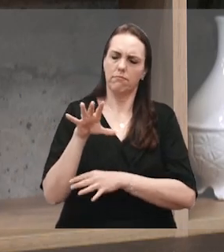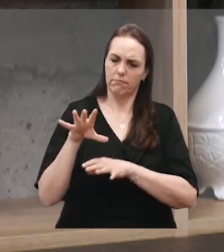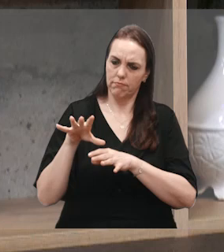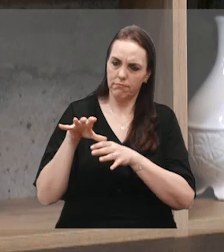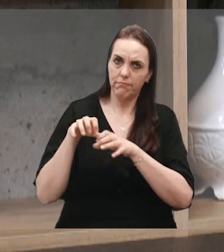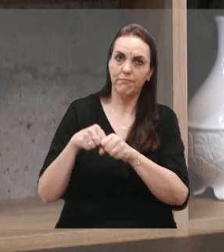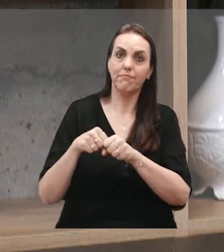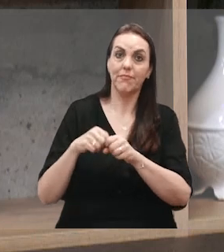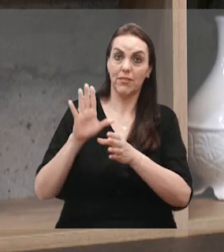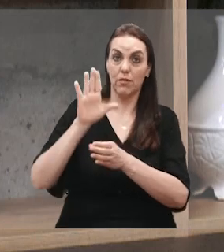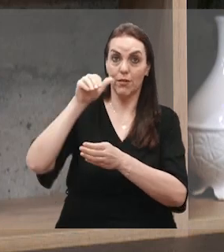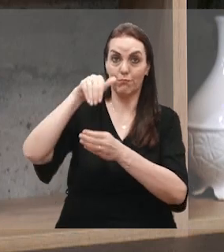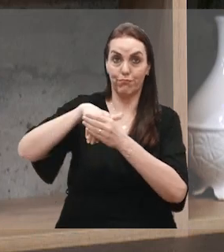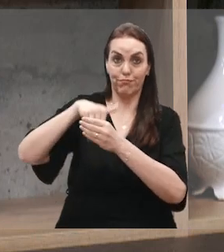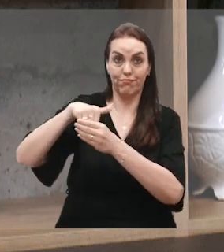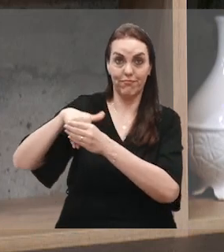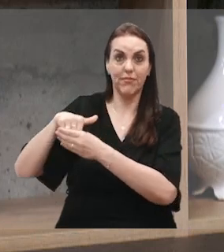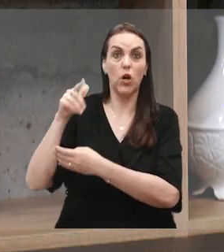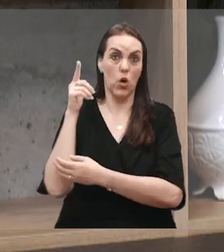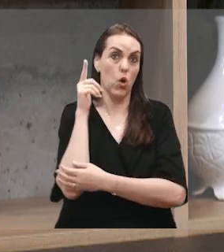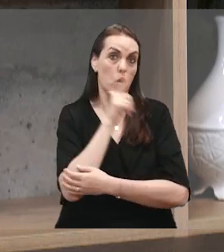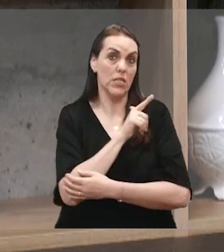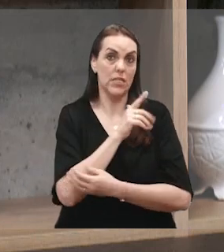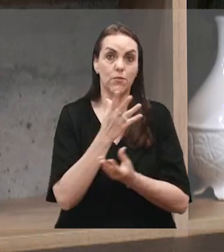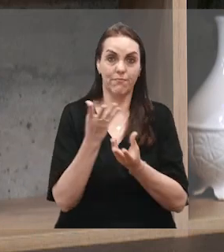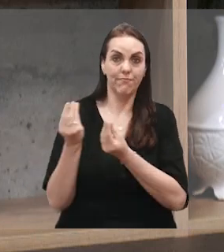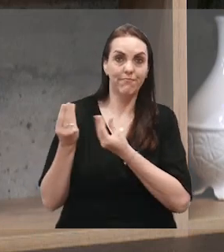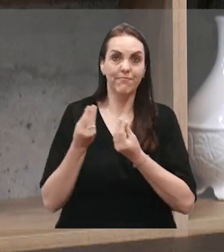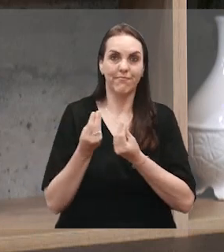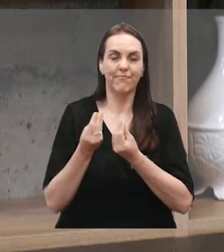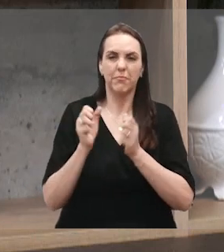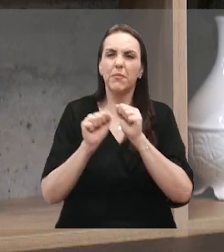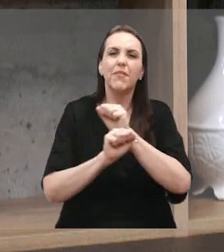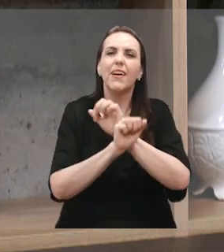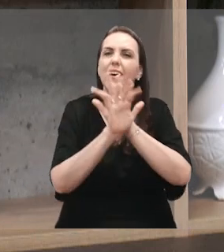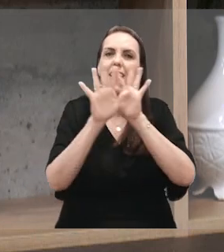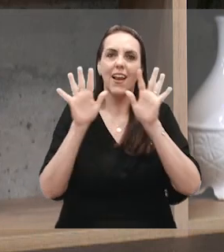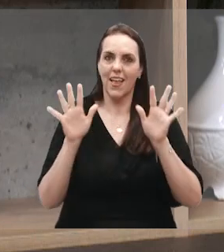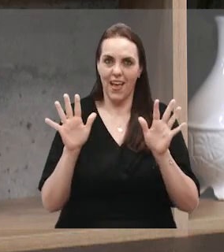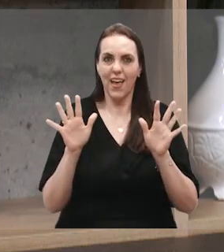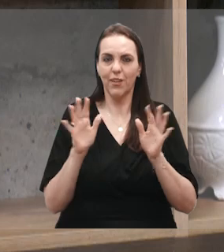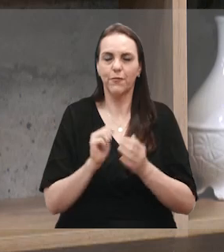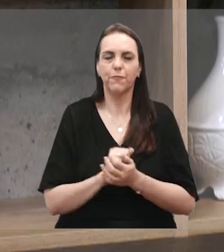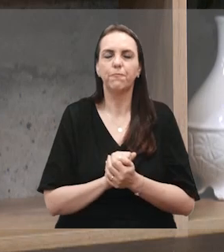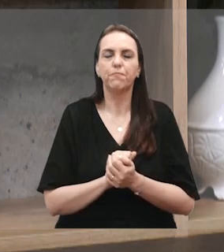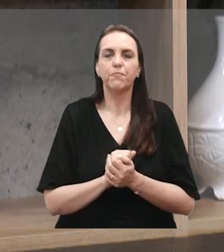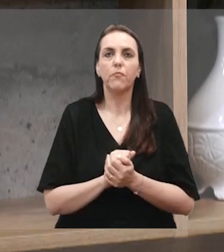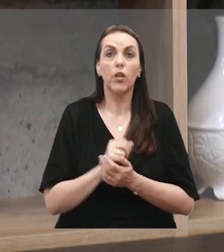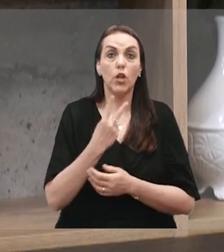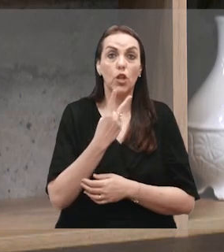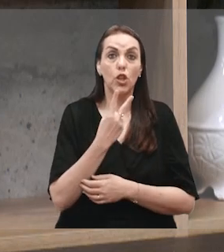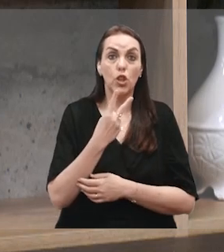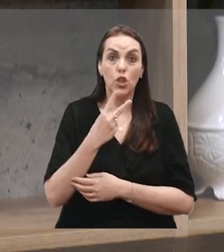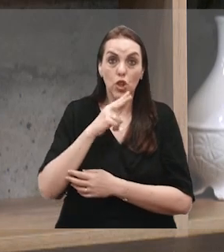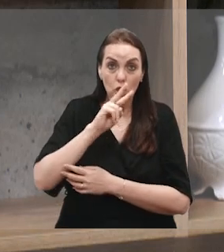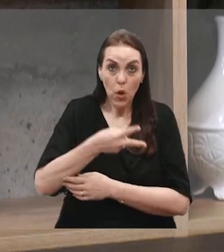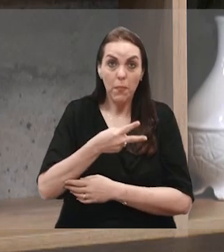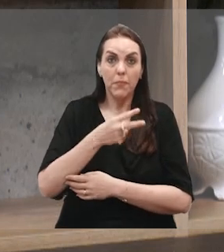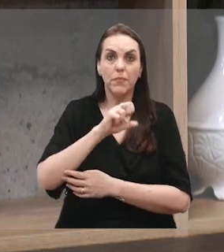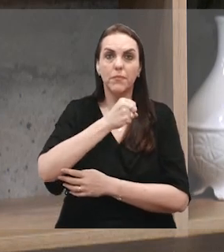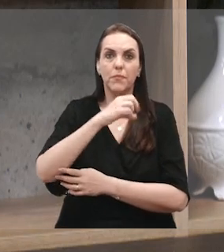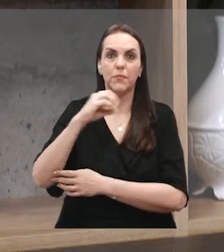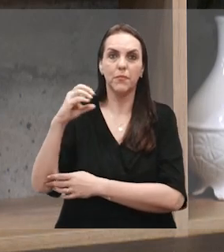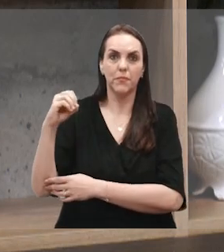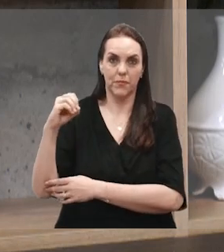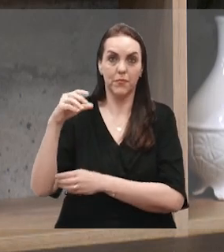ser eleita, não render, para ficar claro, para não ser pejorativo. 2.800 votos, mais ou menos, na região